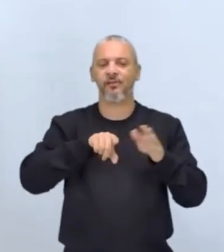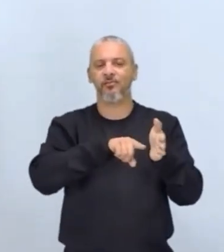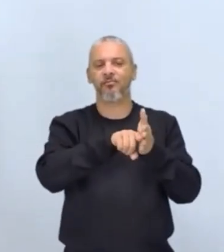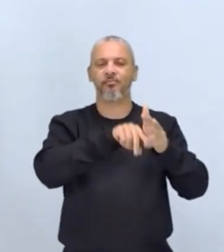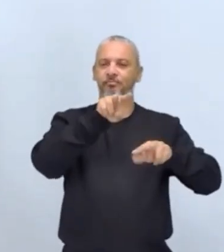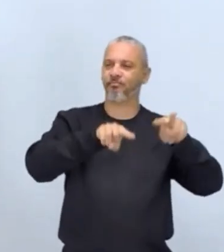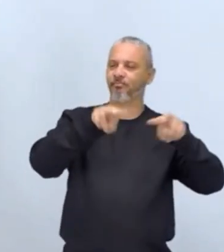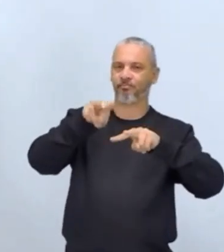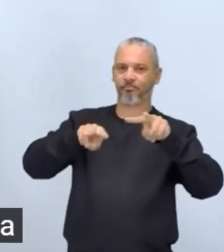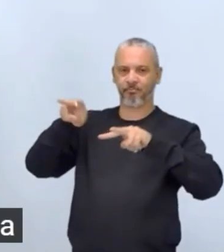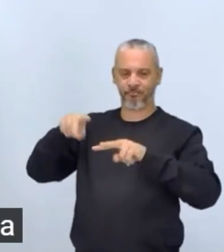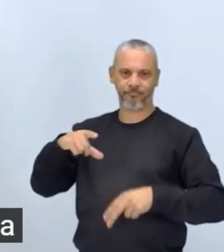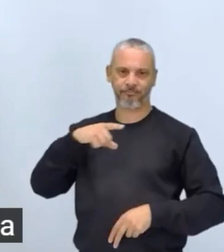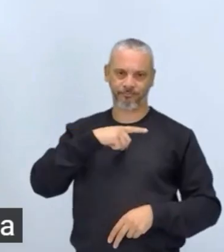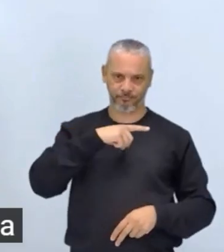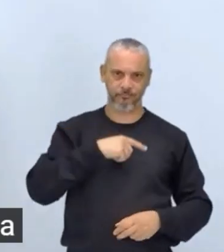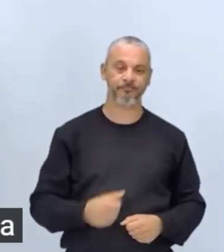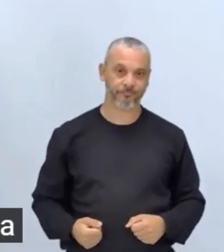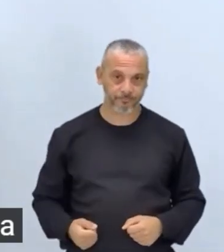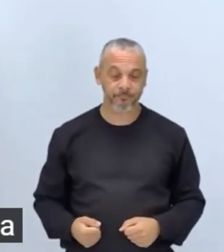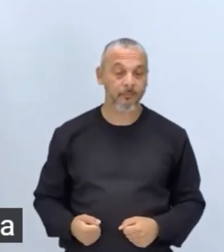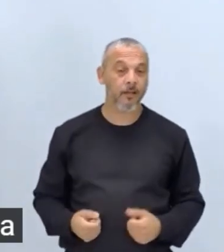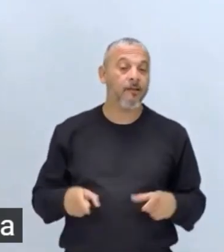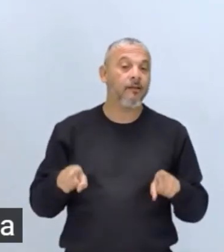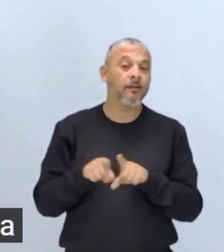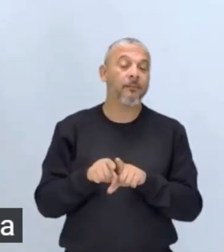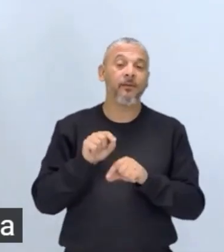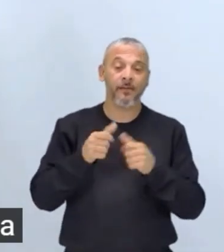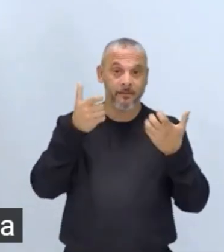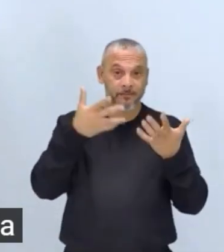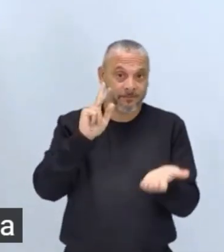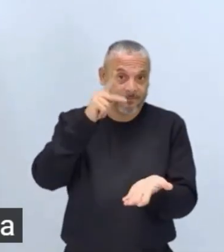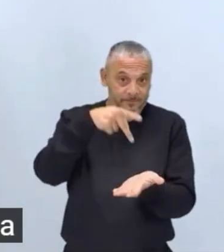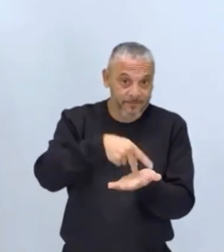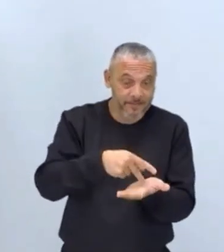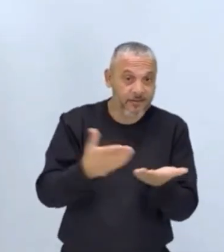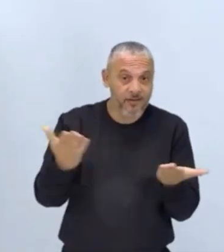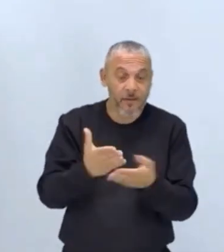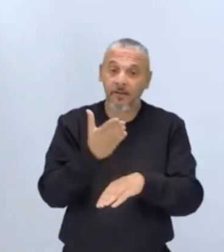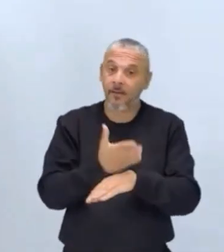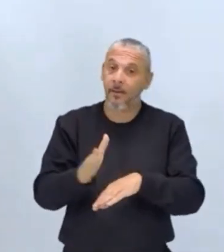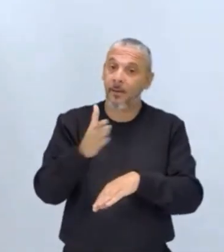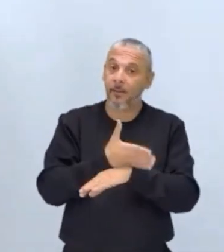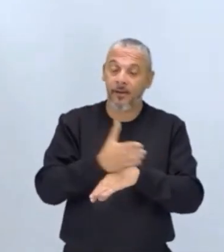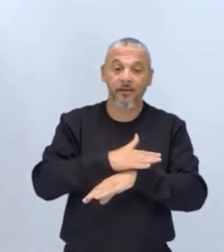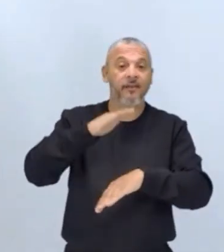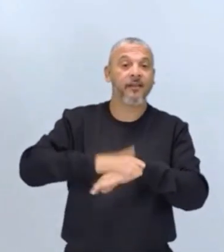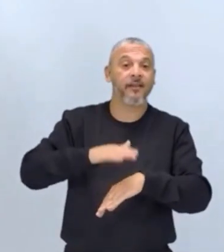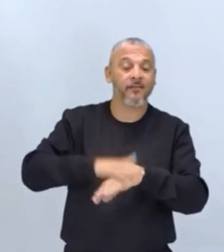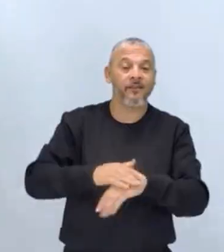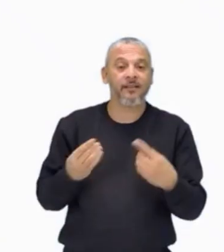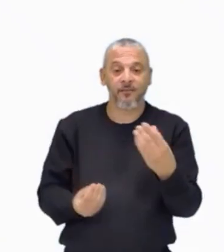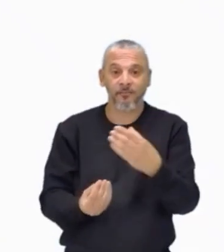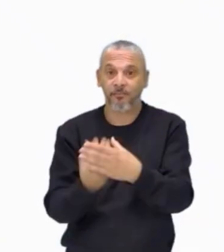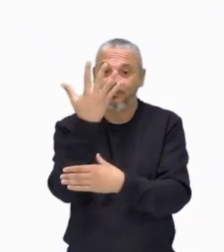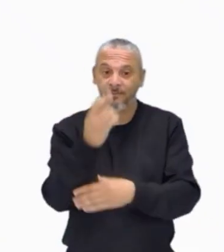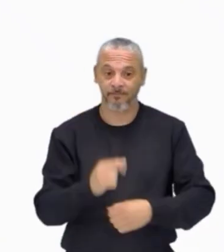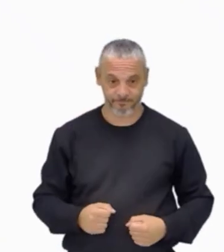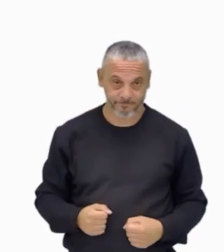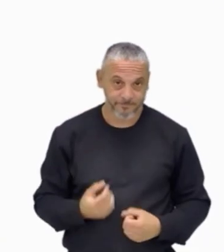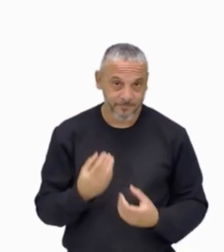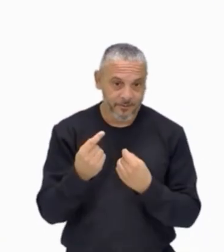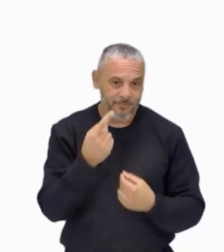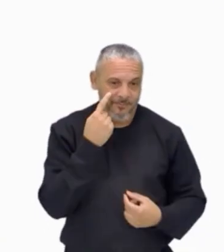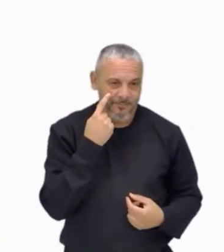analisarem durante a construção do nosso autômato. E a gente vem de fato para a parte na prática que é da construção,